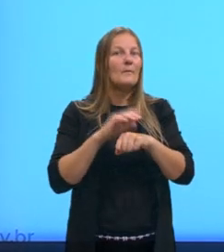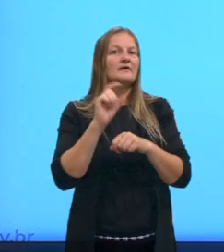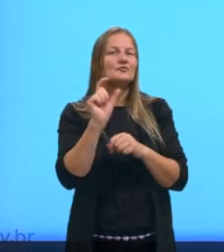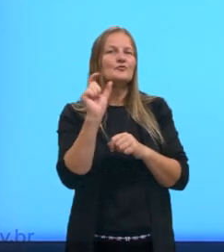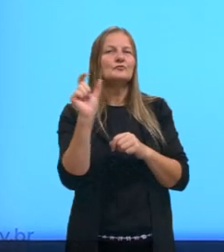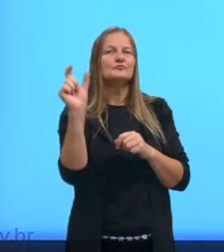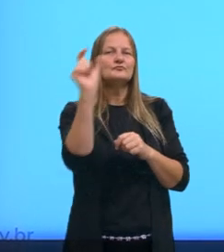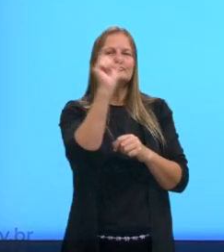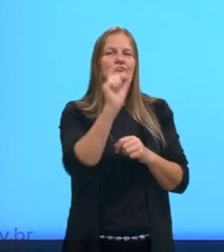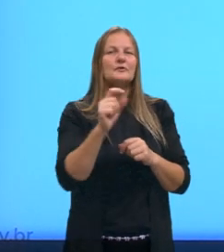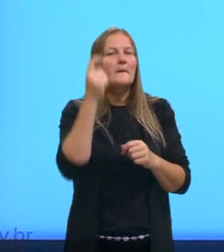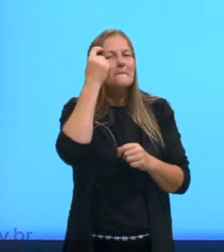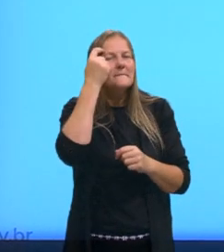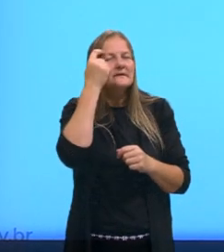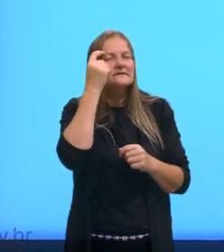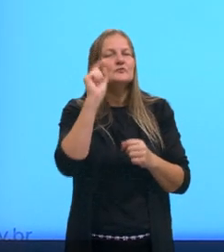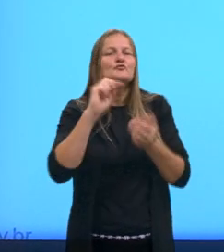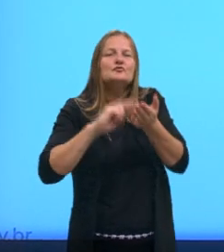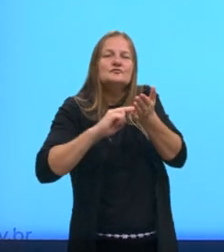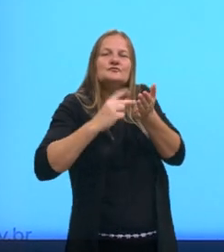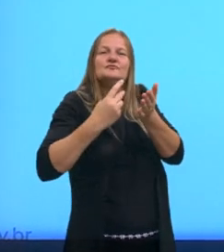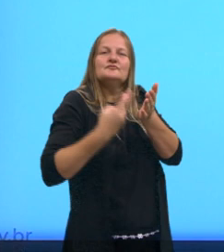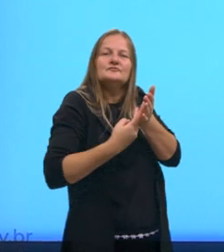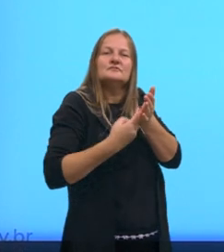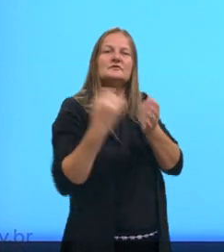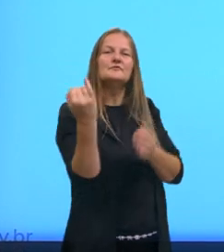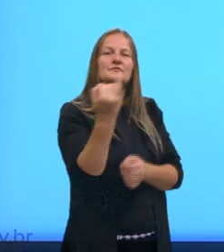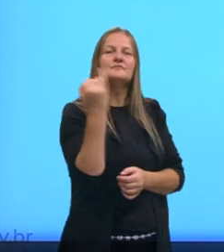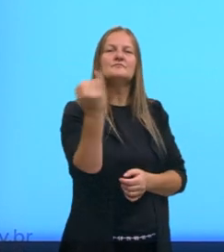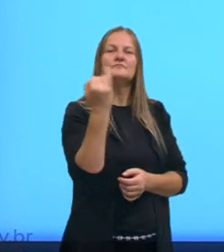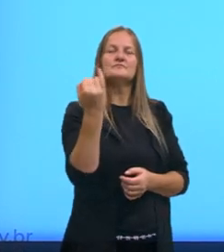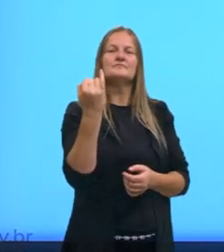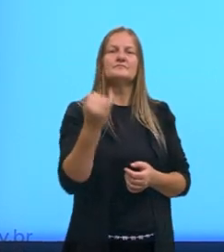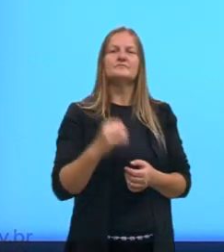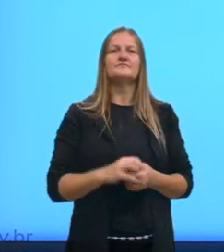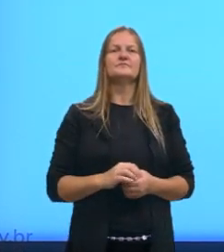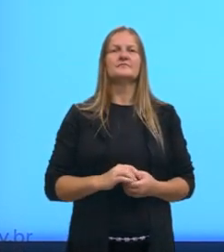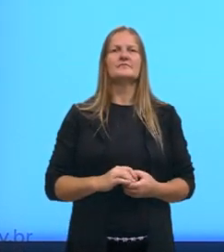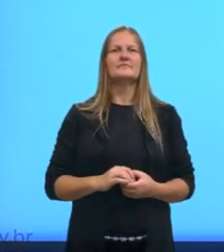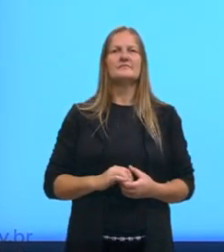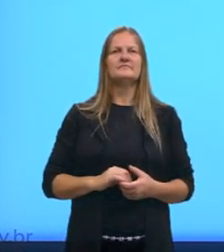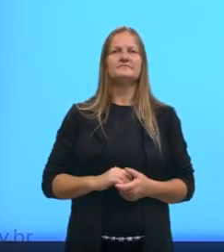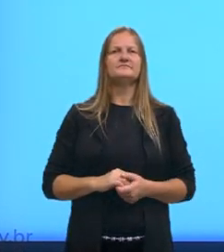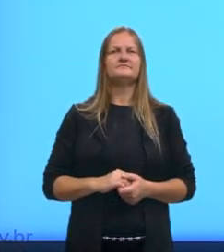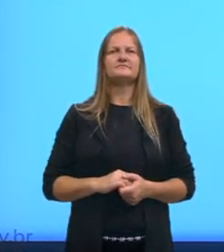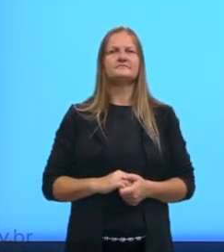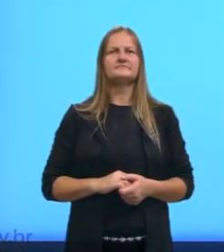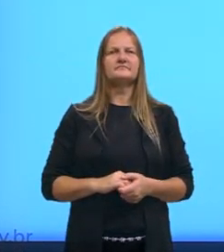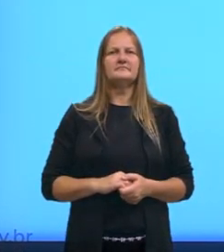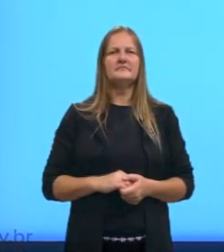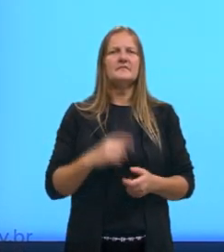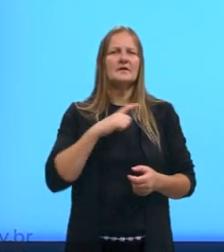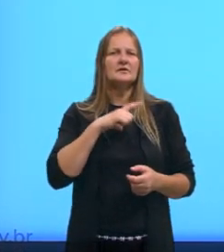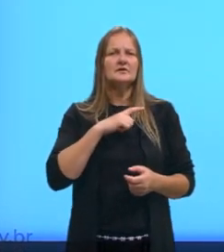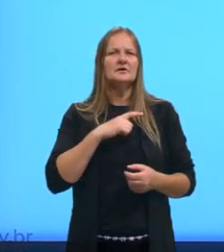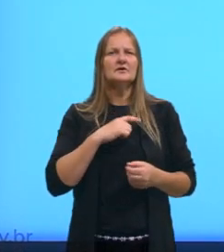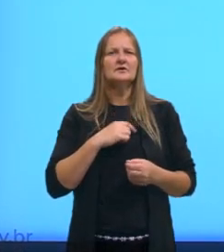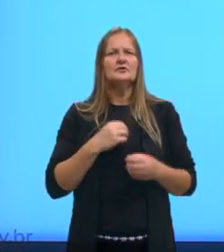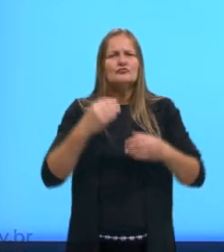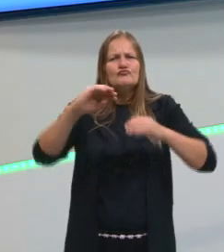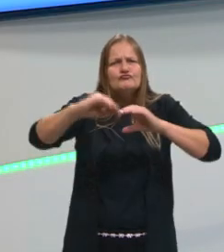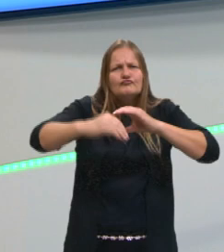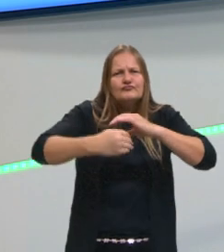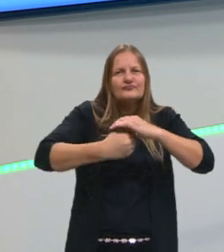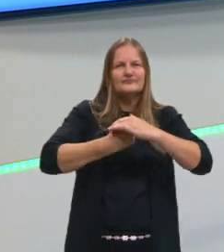uma uma e vamos refletir Então qual a importância e o significado dessas palavras que já estão em